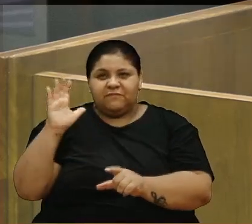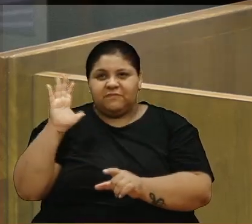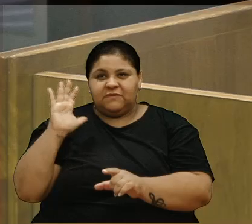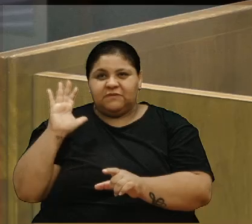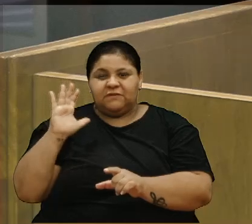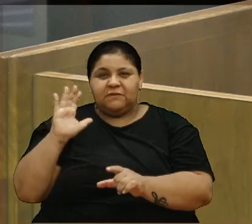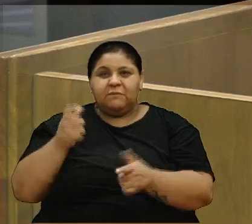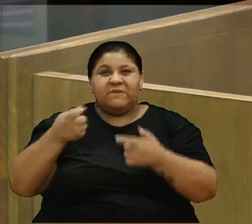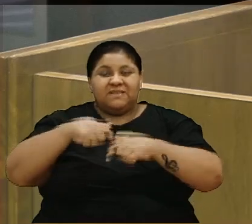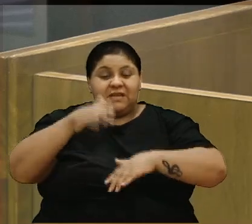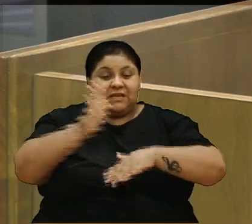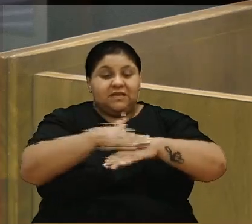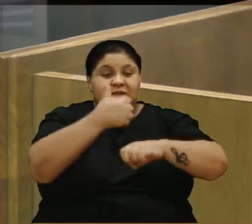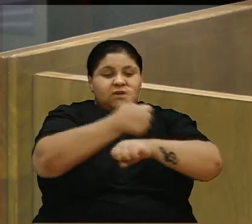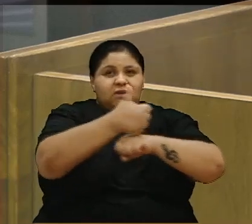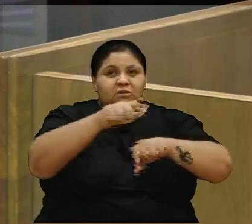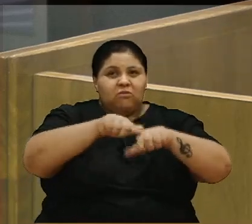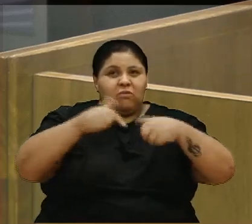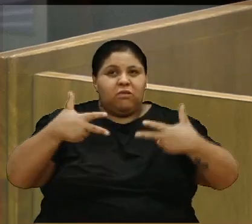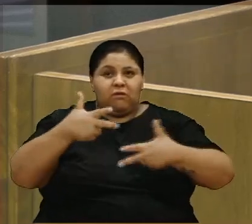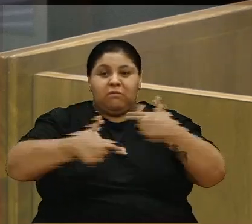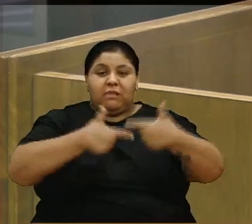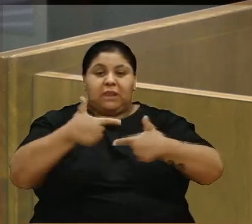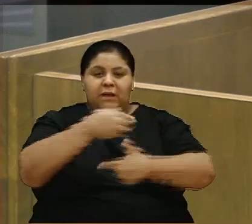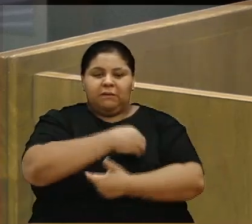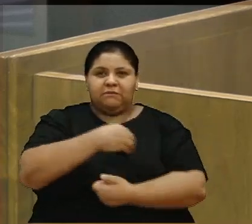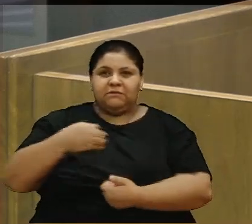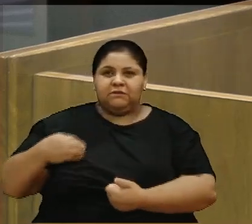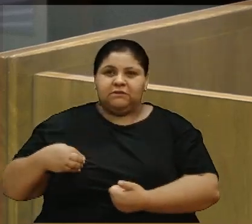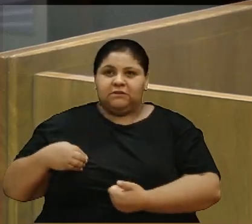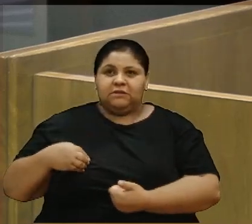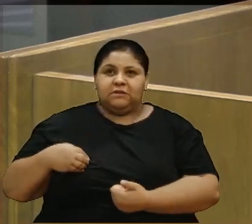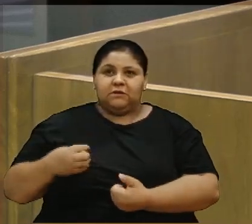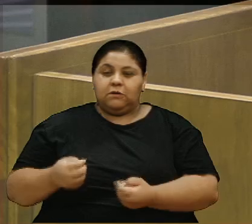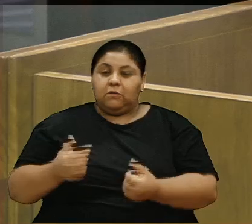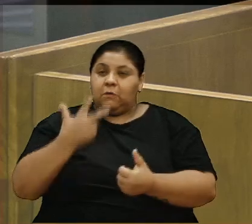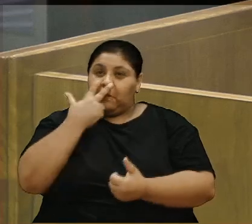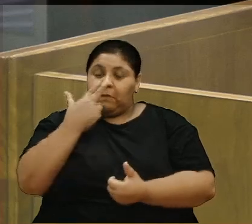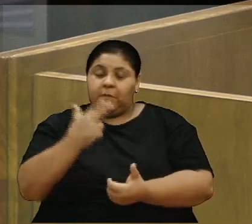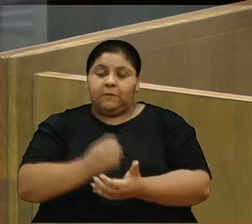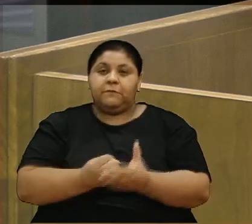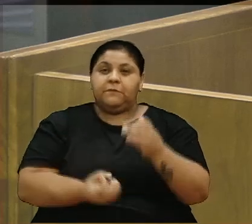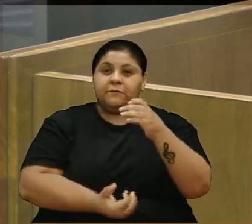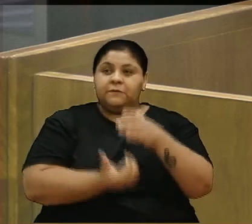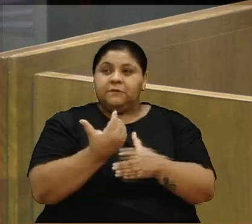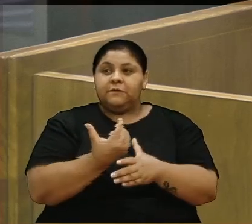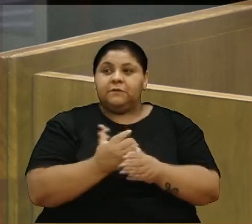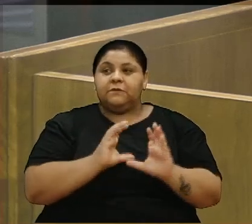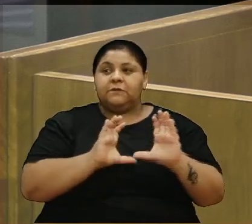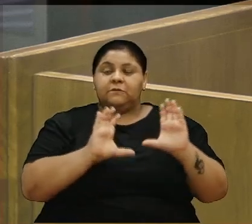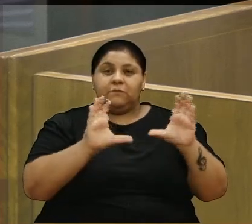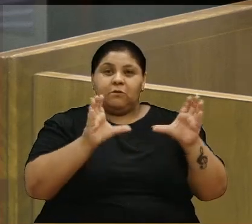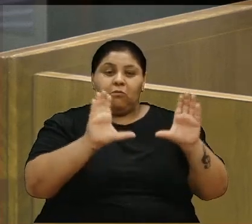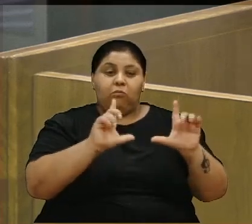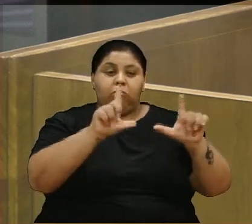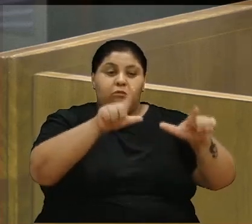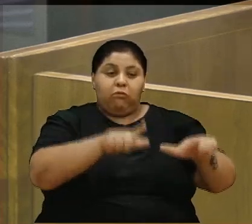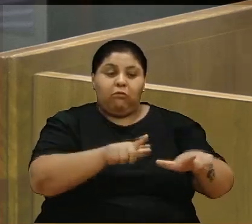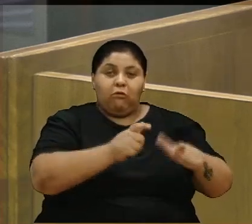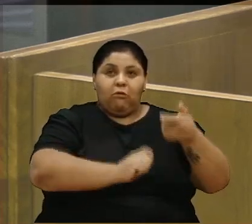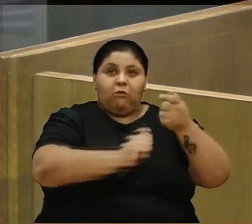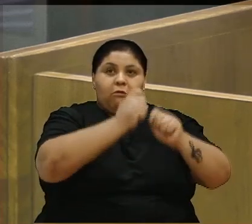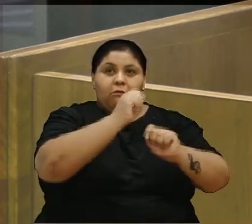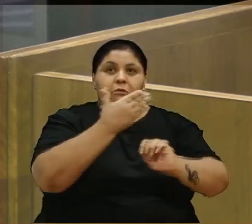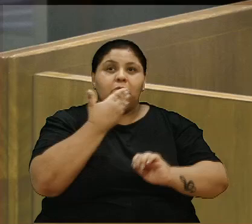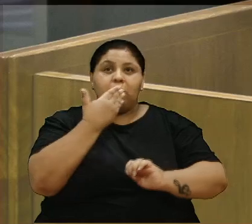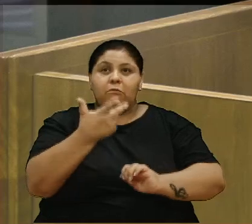mais profissionais, equipamentos e serviços médicos e similares. A implantação de um polo produtivo da saúde, indústria peço